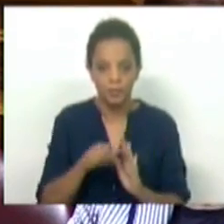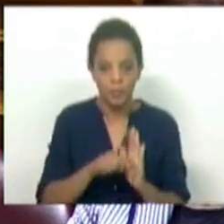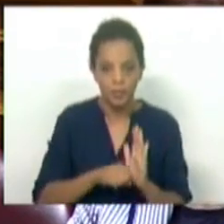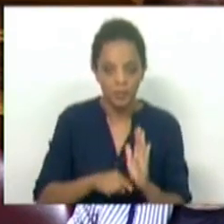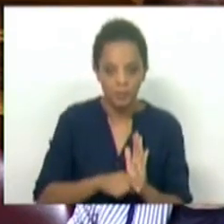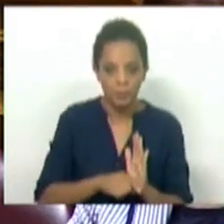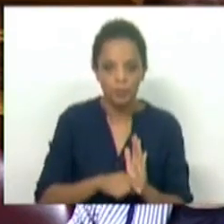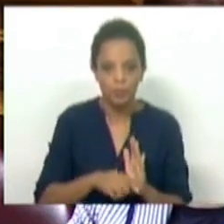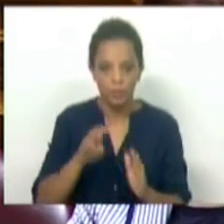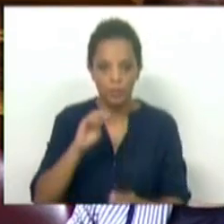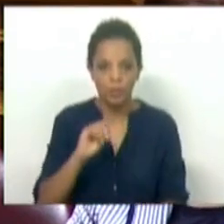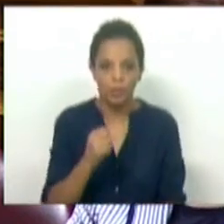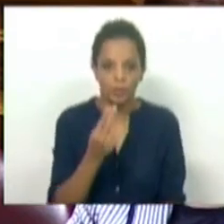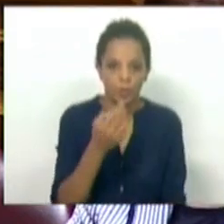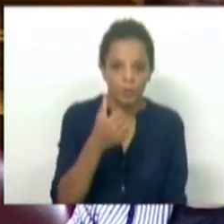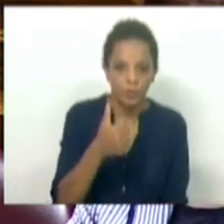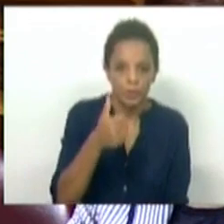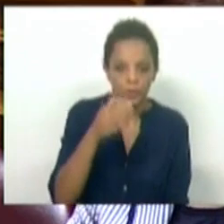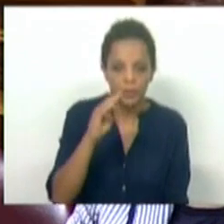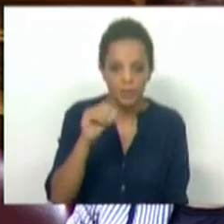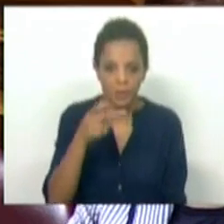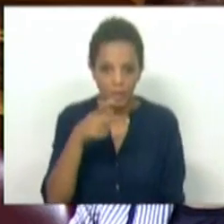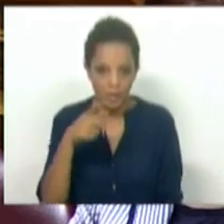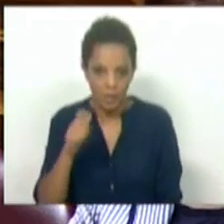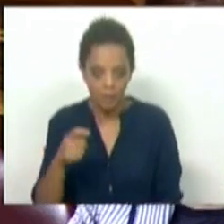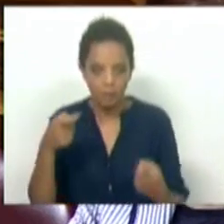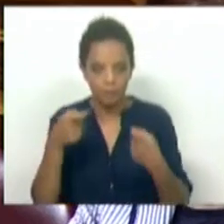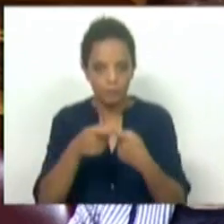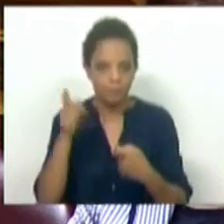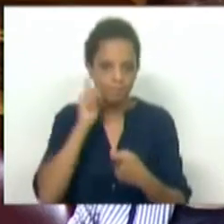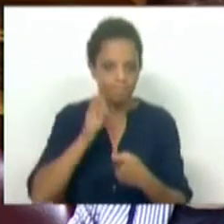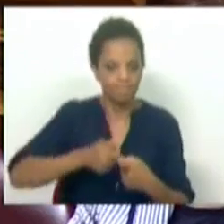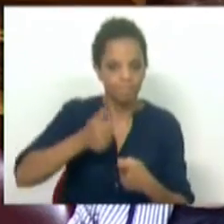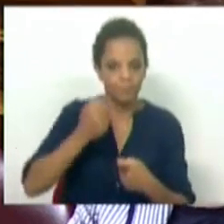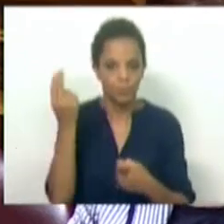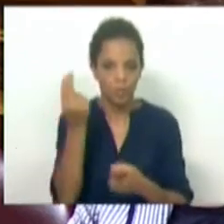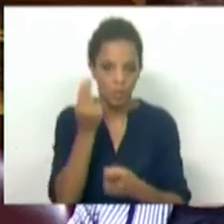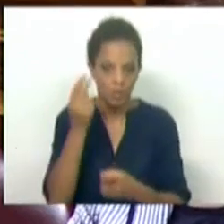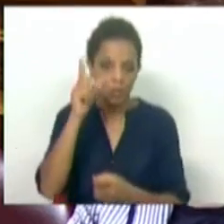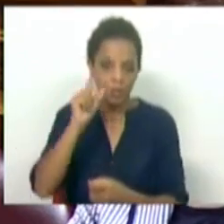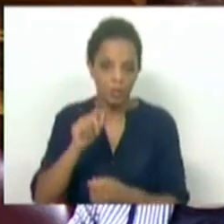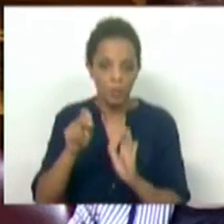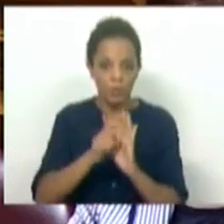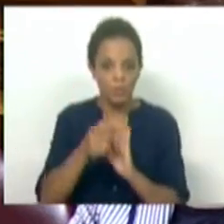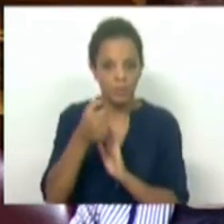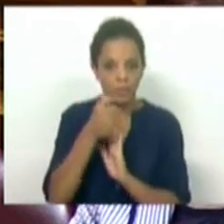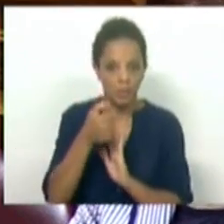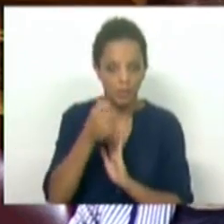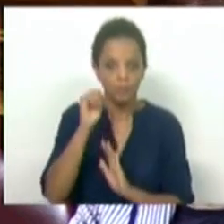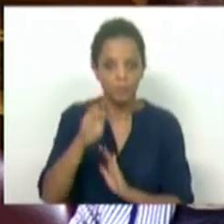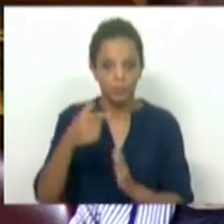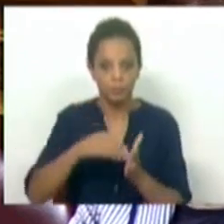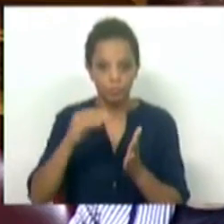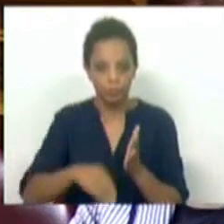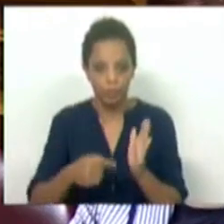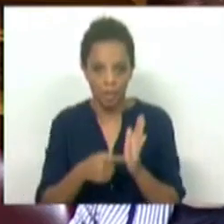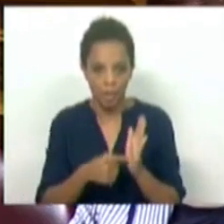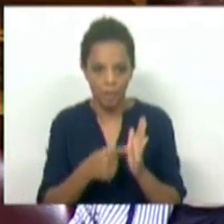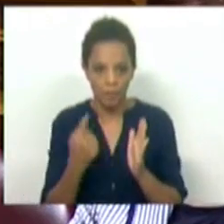de subsidiariedade e proporcionalidade que são traves mestras da Constituição da União e que o artigo 5º do Tratado da União